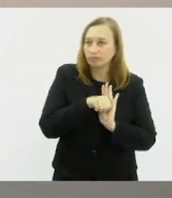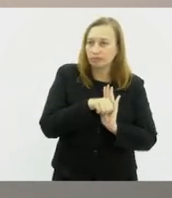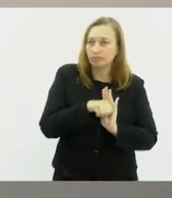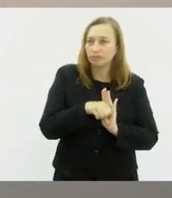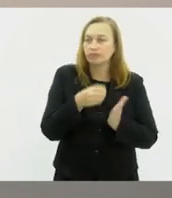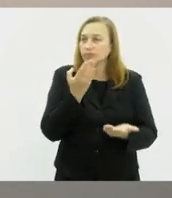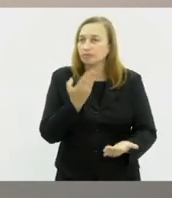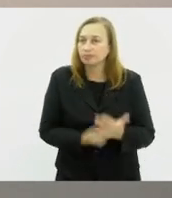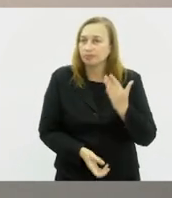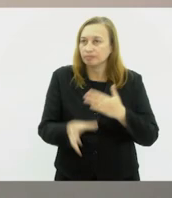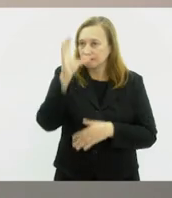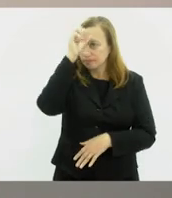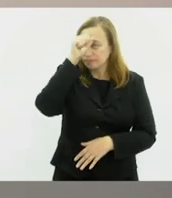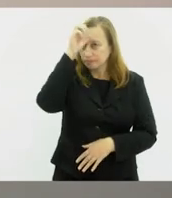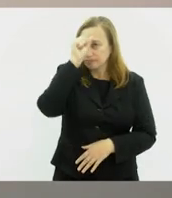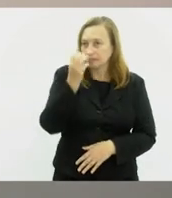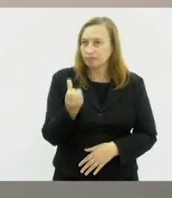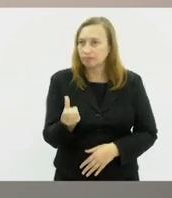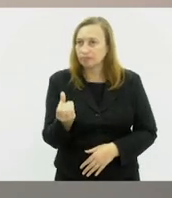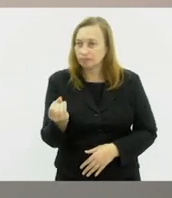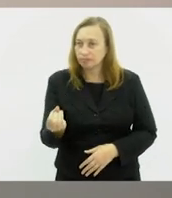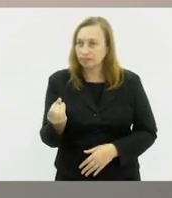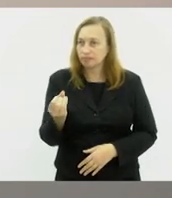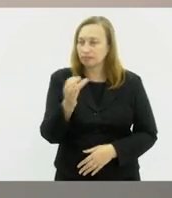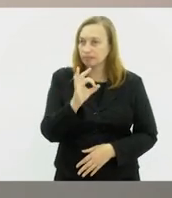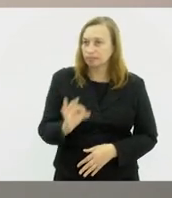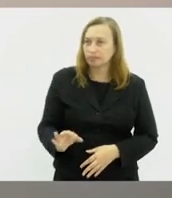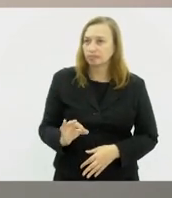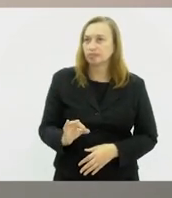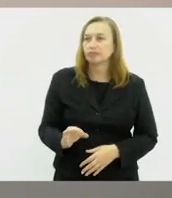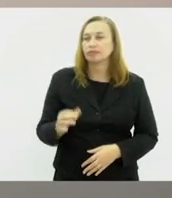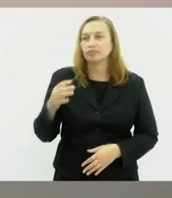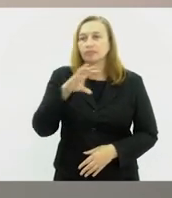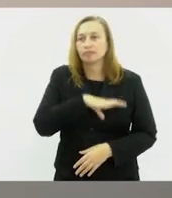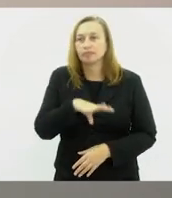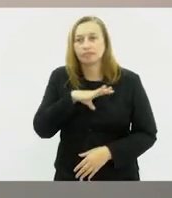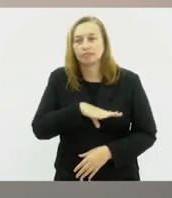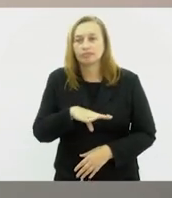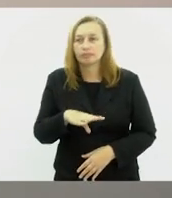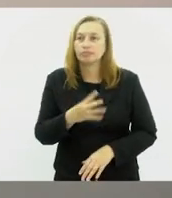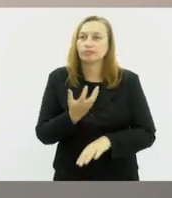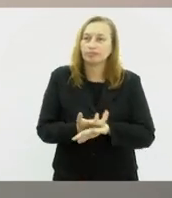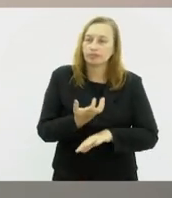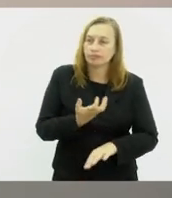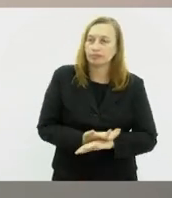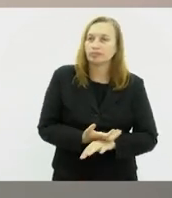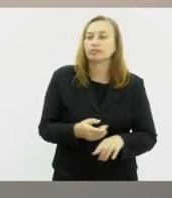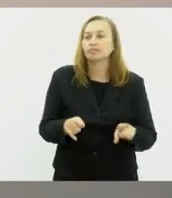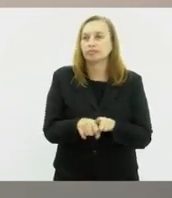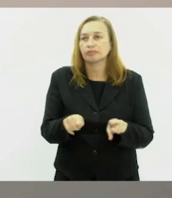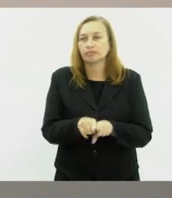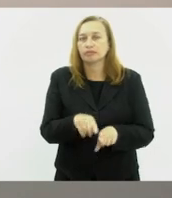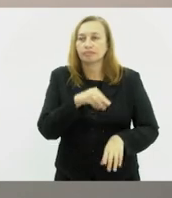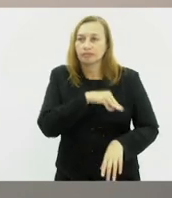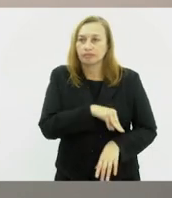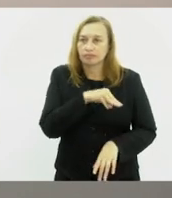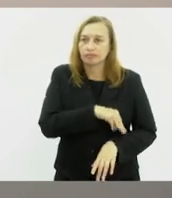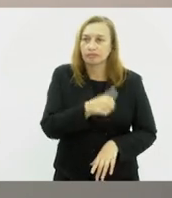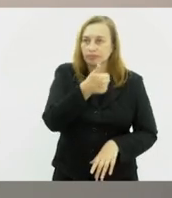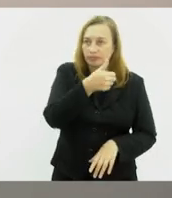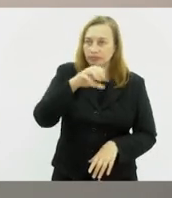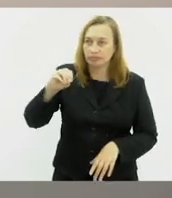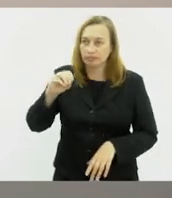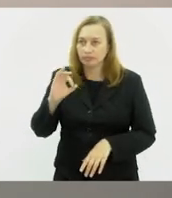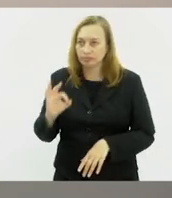aprendizado em 60% para Português e 100% paraa Matemática né então eh a guerra as drogas no fim das